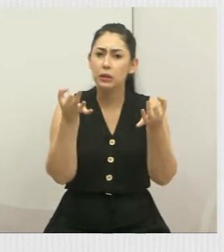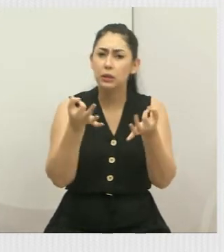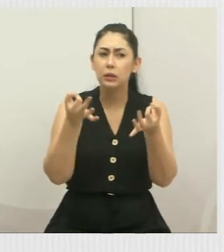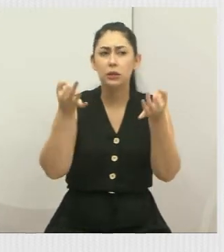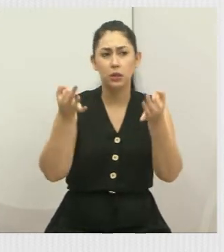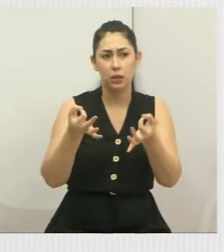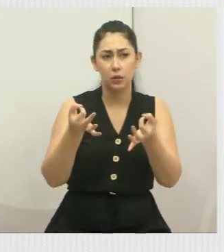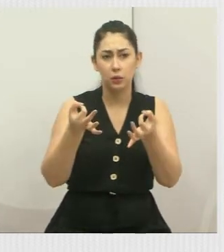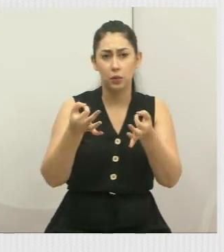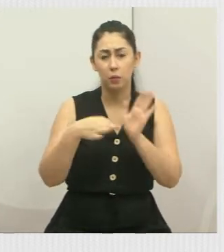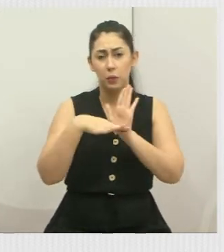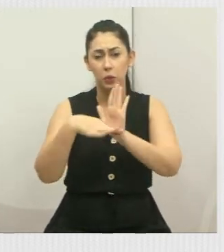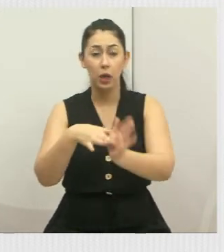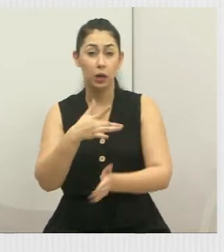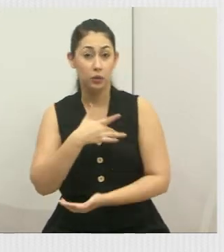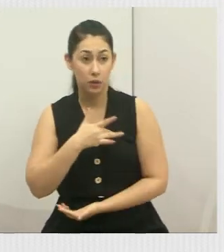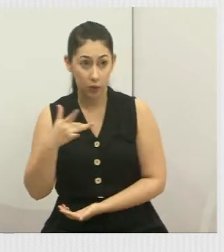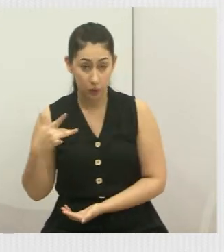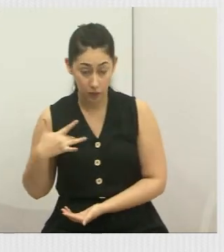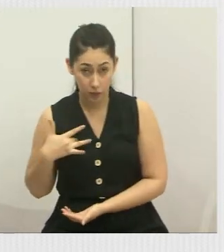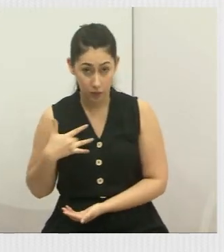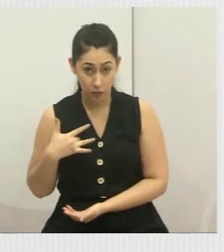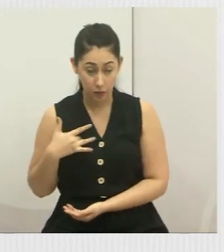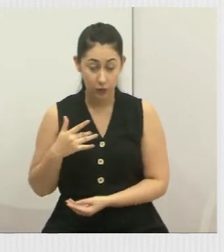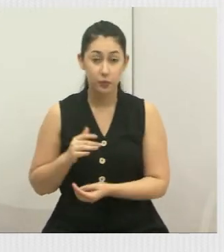à saúde pública,